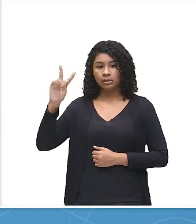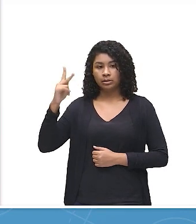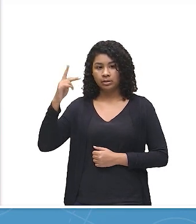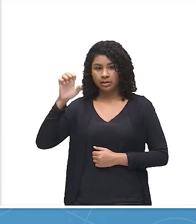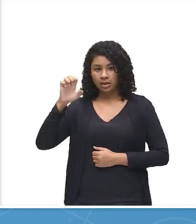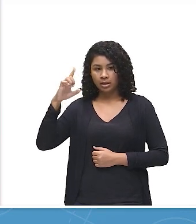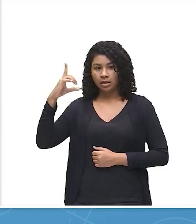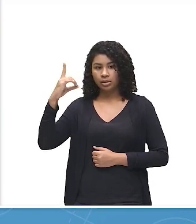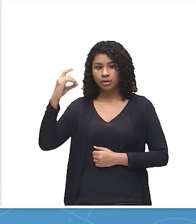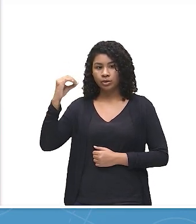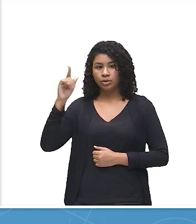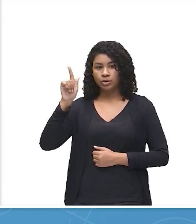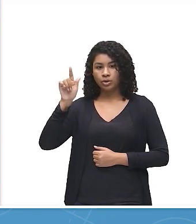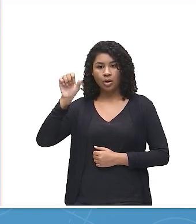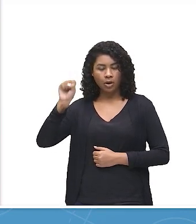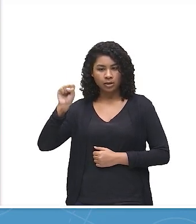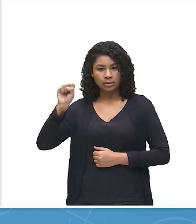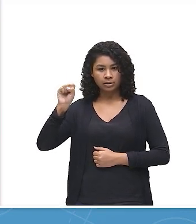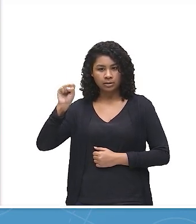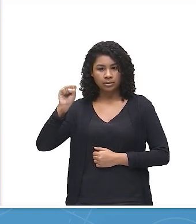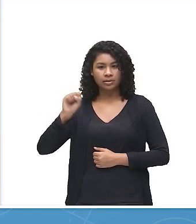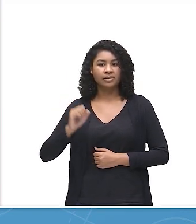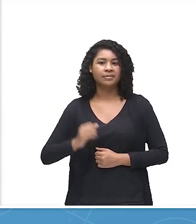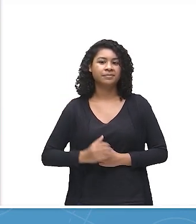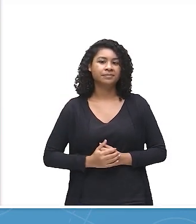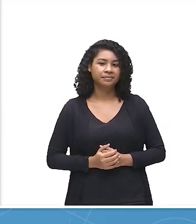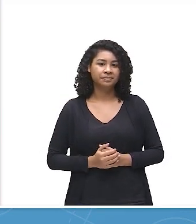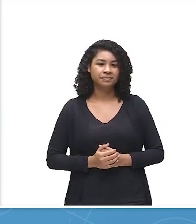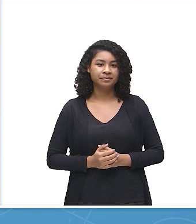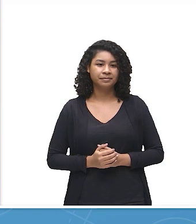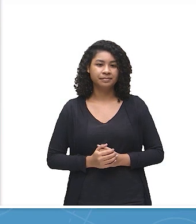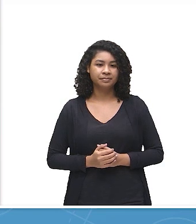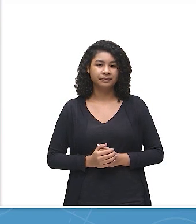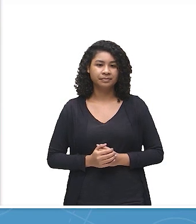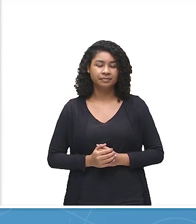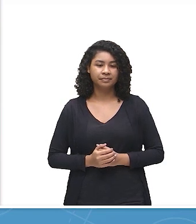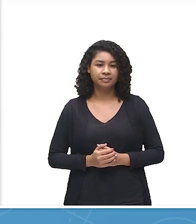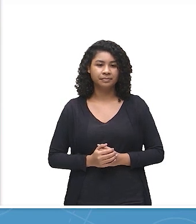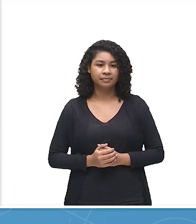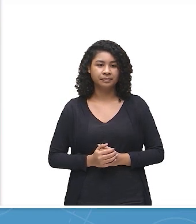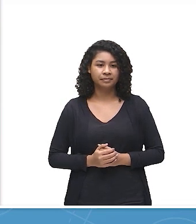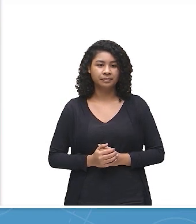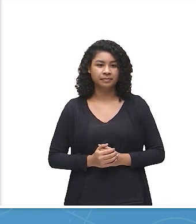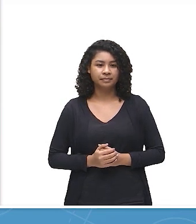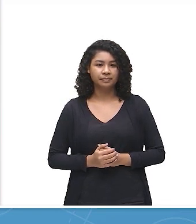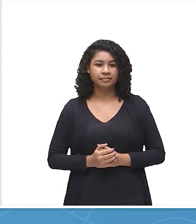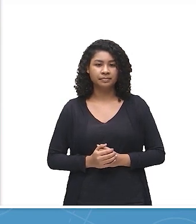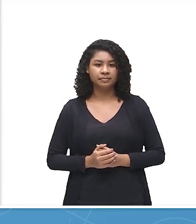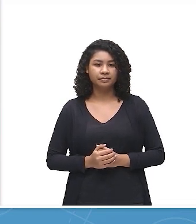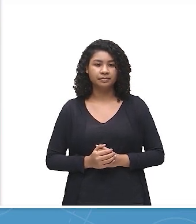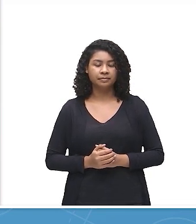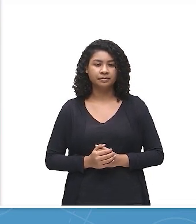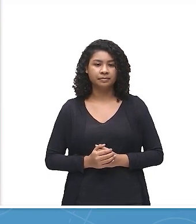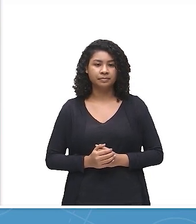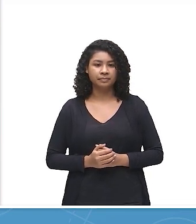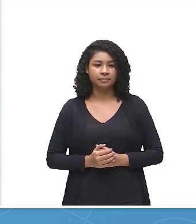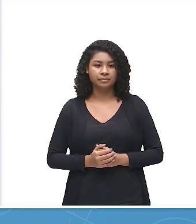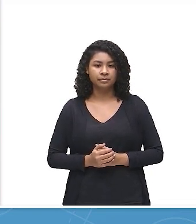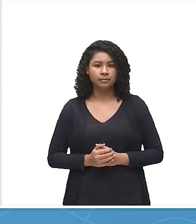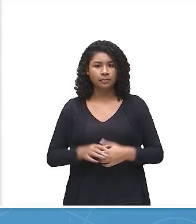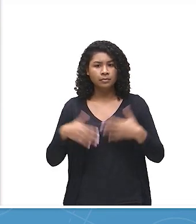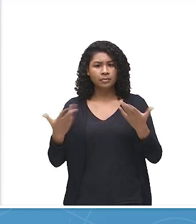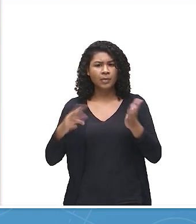preposition que indica embaixo ou debaixo estão na letra C e D, Então, já vou eliminar a letra A e B, não é